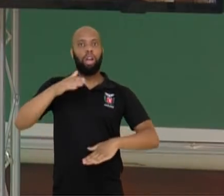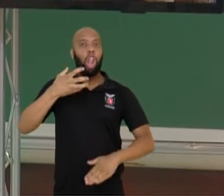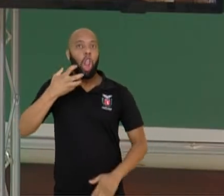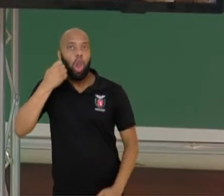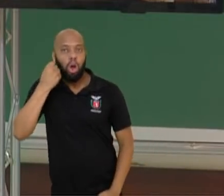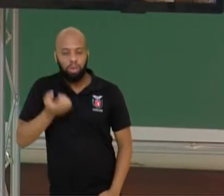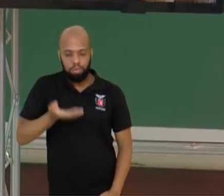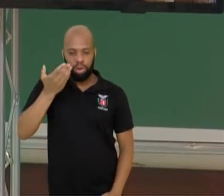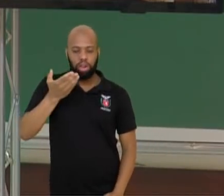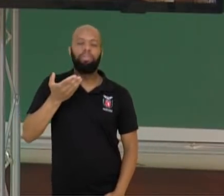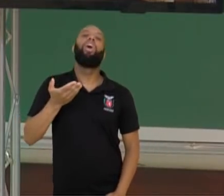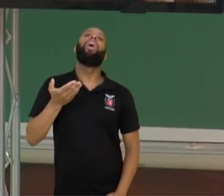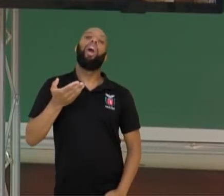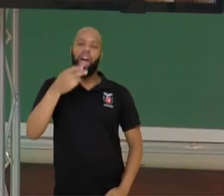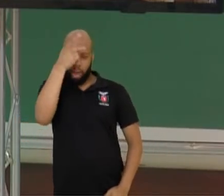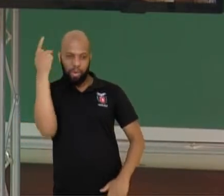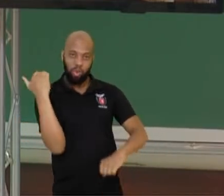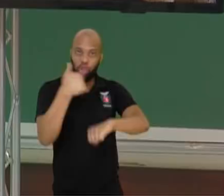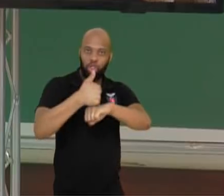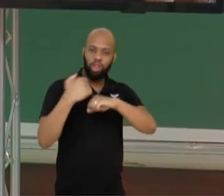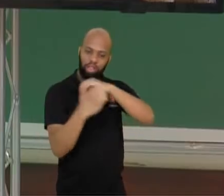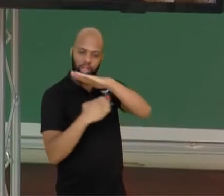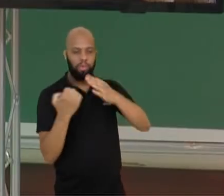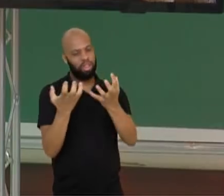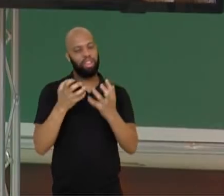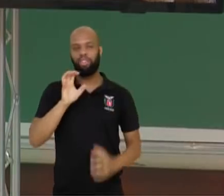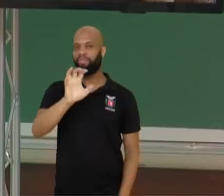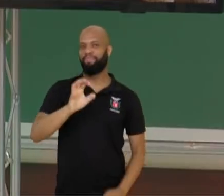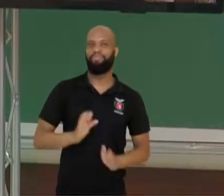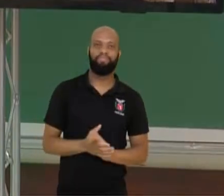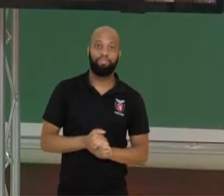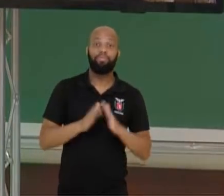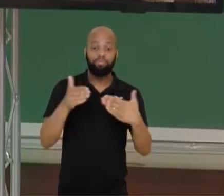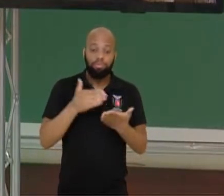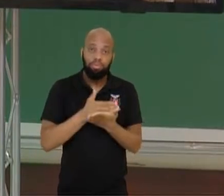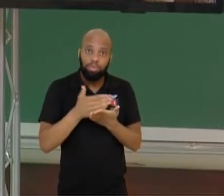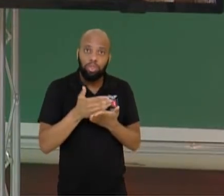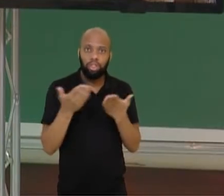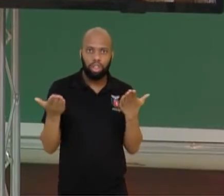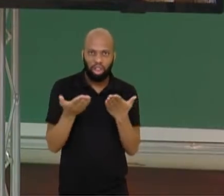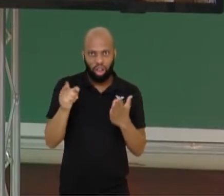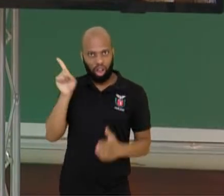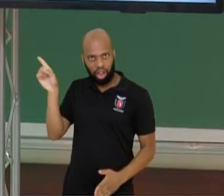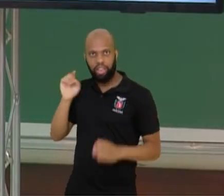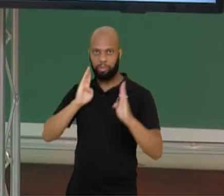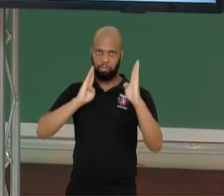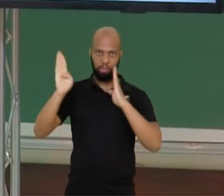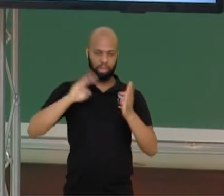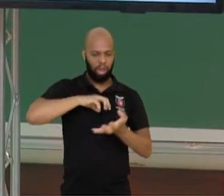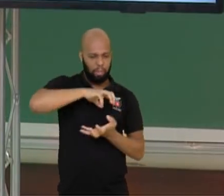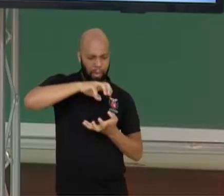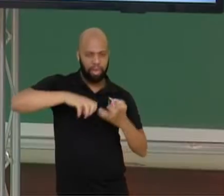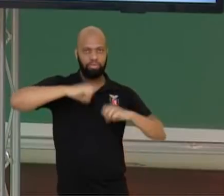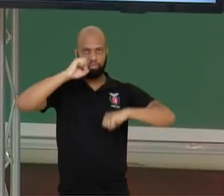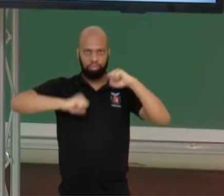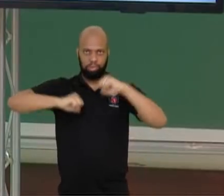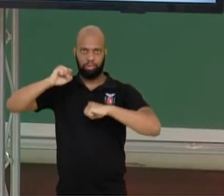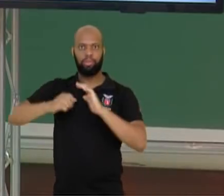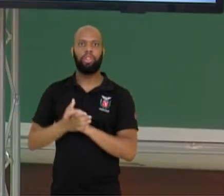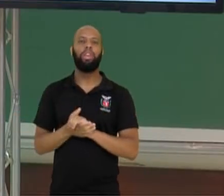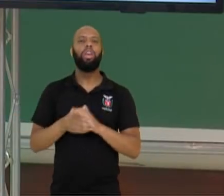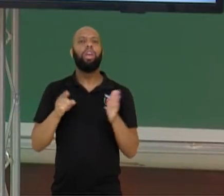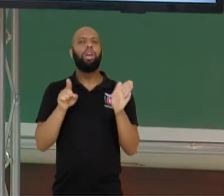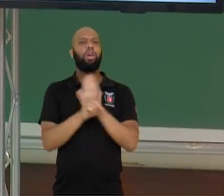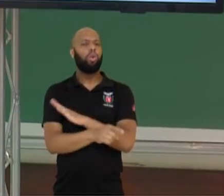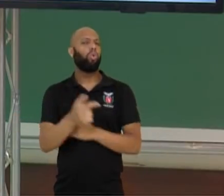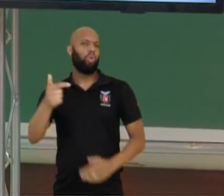lucro, é tudo que o empresário quer, é tudo que o produtor quer. Né? Então, começou então aqui durante a Revolução Industrial. O quiz, mais